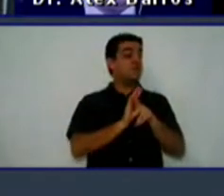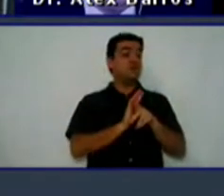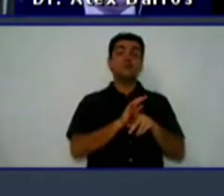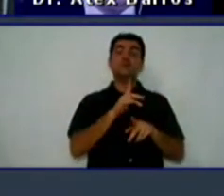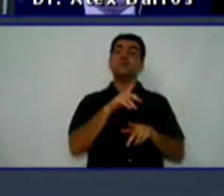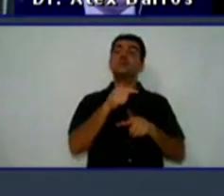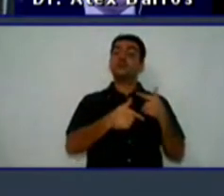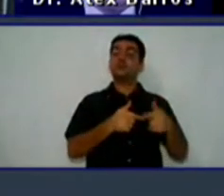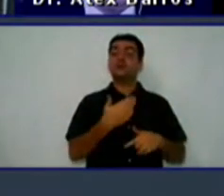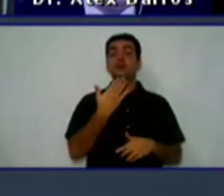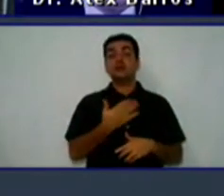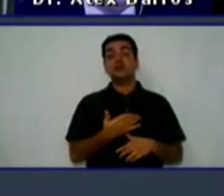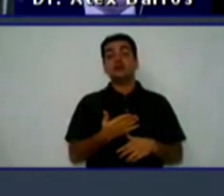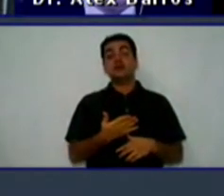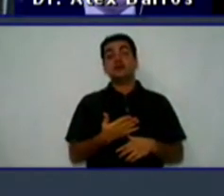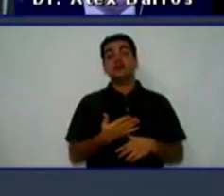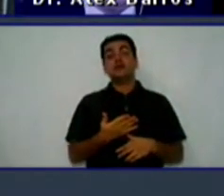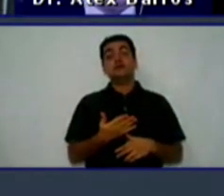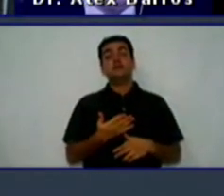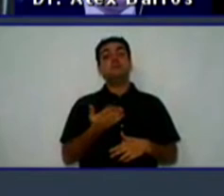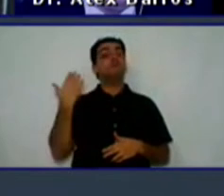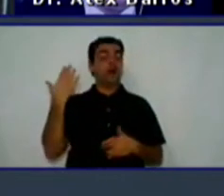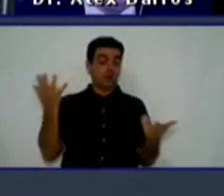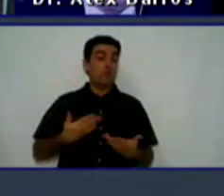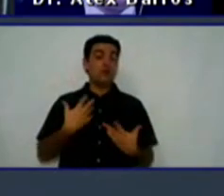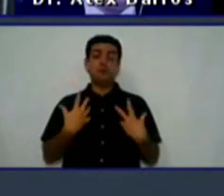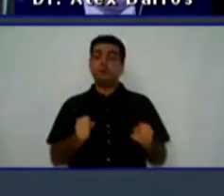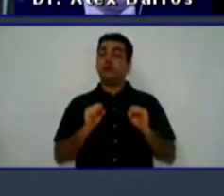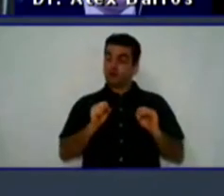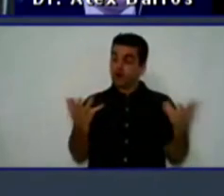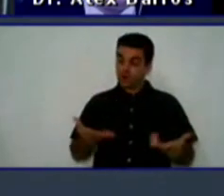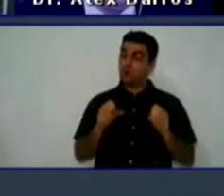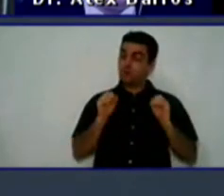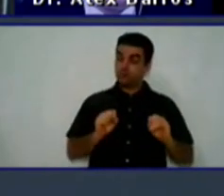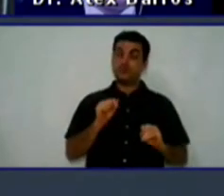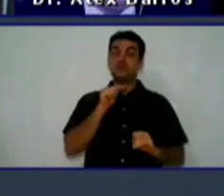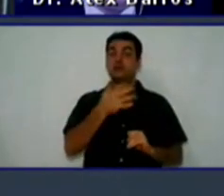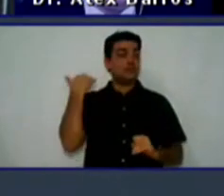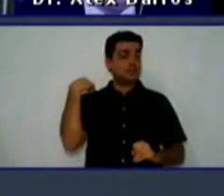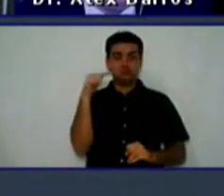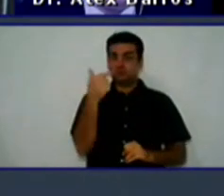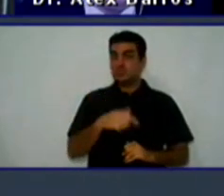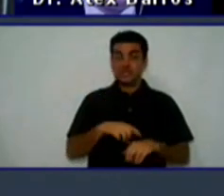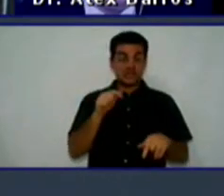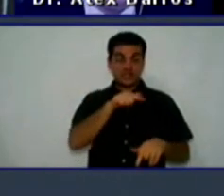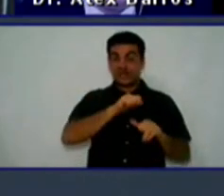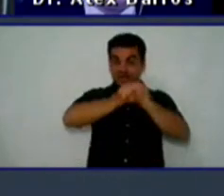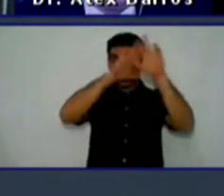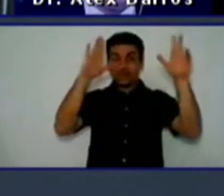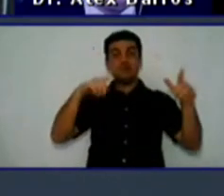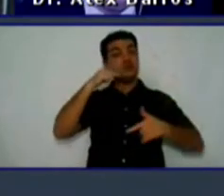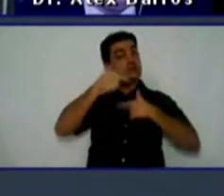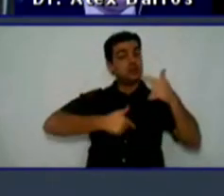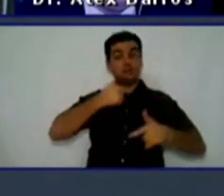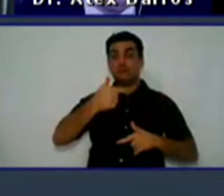especificamente, agora que é autorizado, à época nem era, mas que está destinado especificamente para as